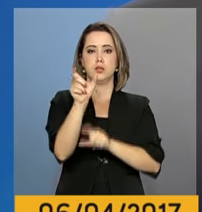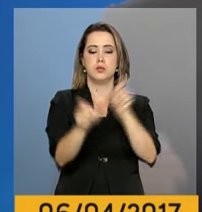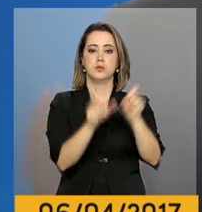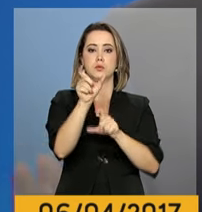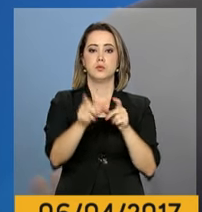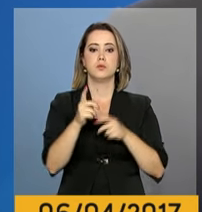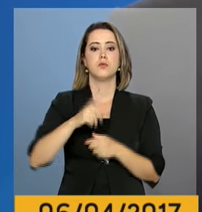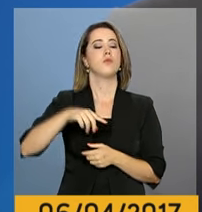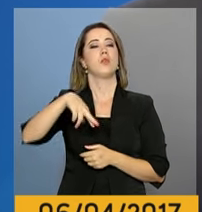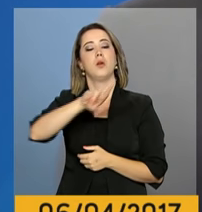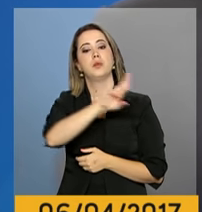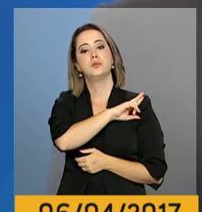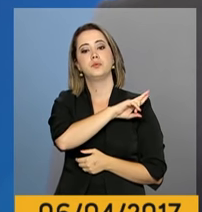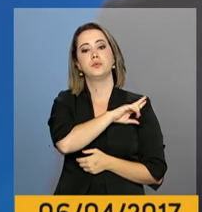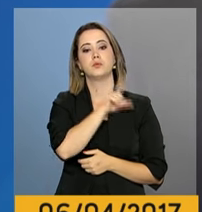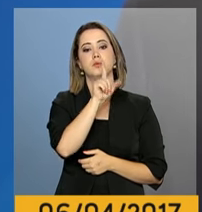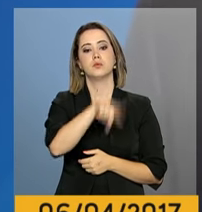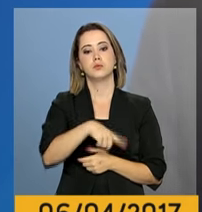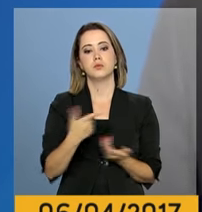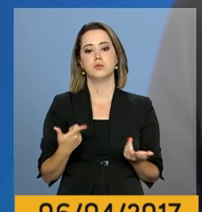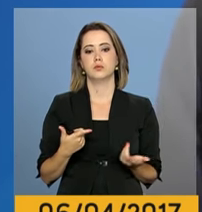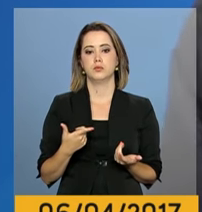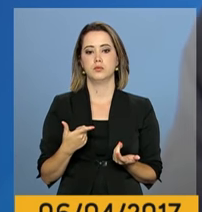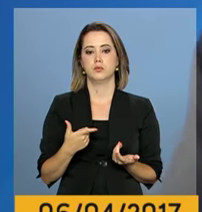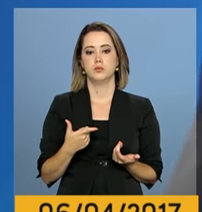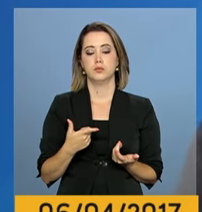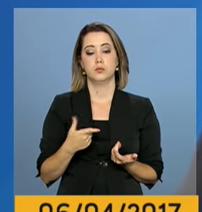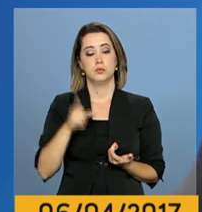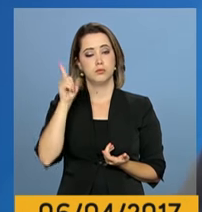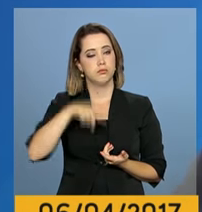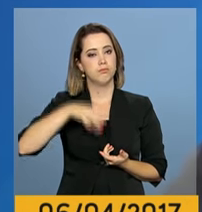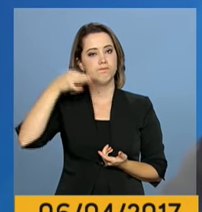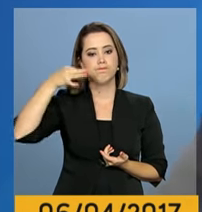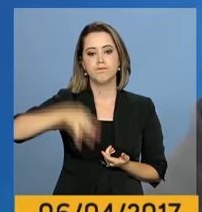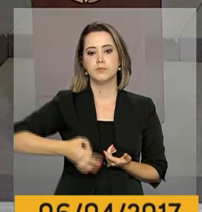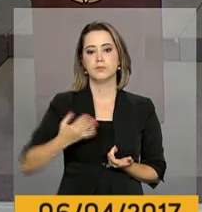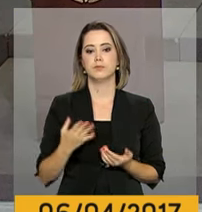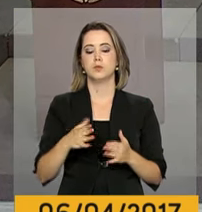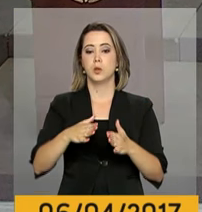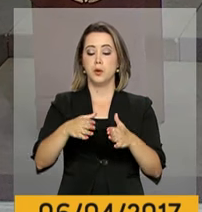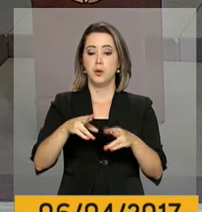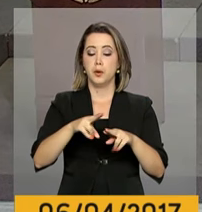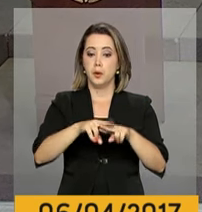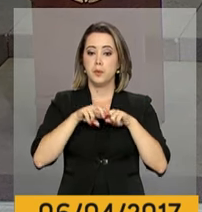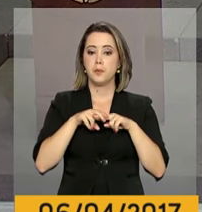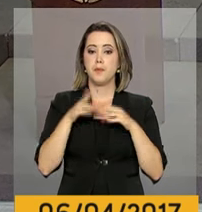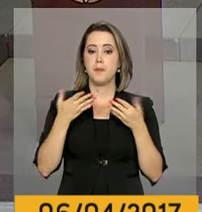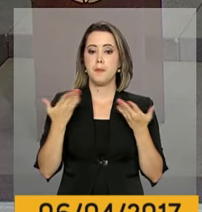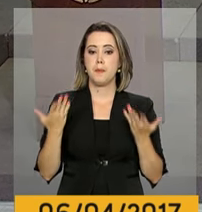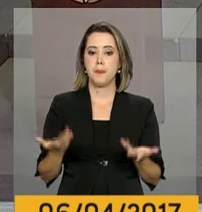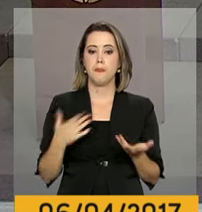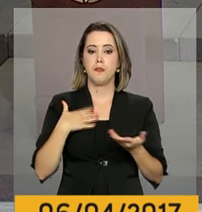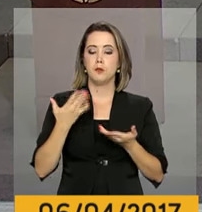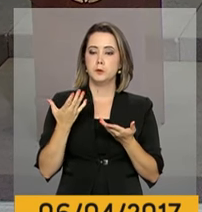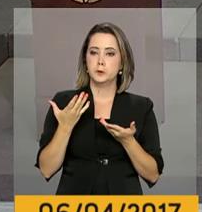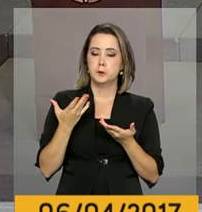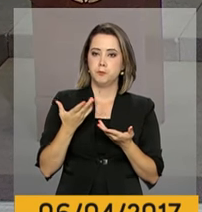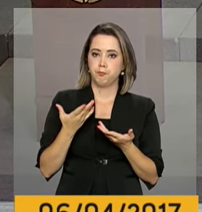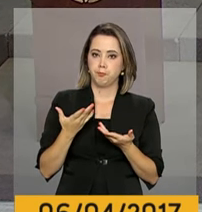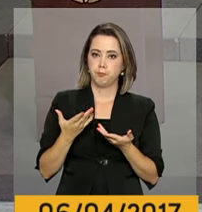a responsabilidade ainda é mais evidente. Por isso mesmo, eu estendo